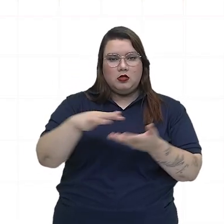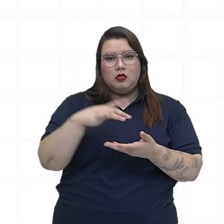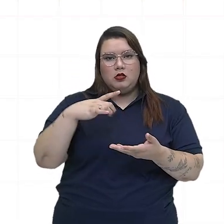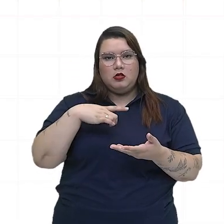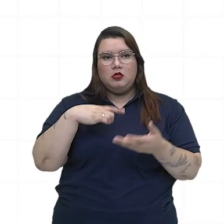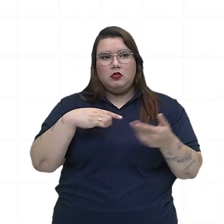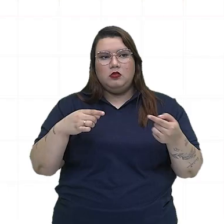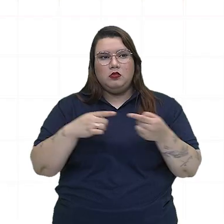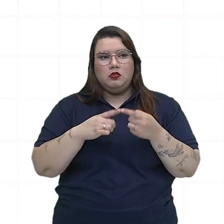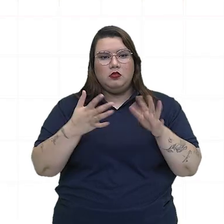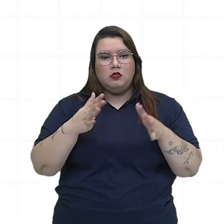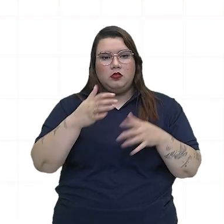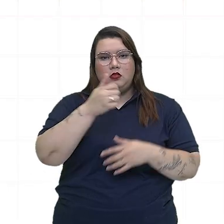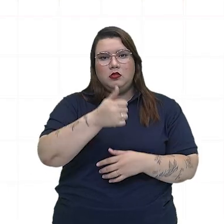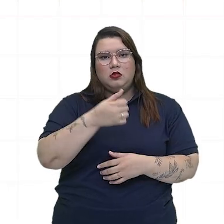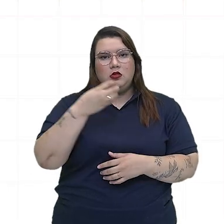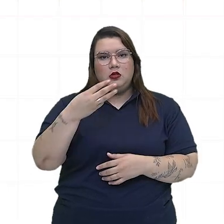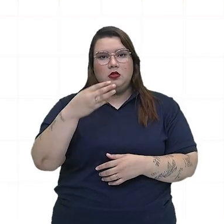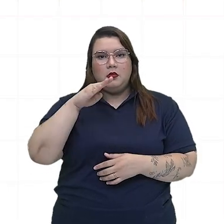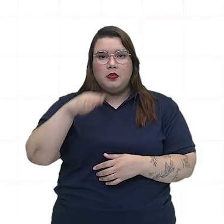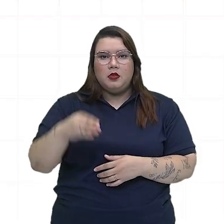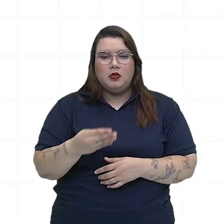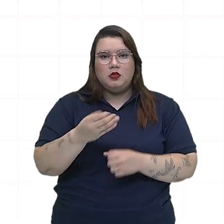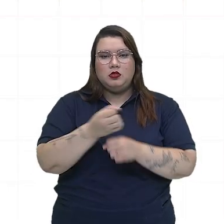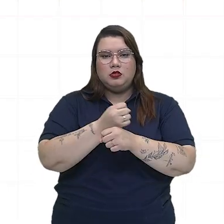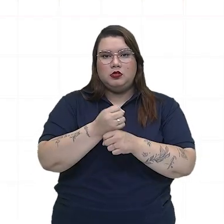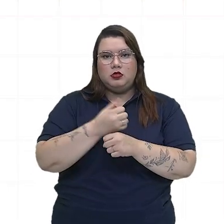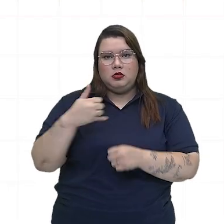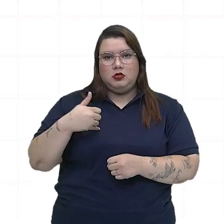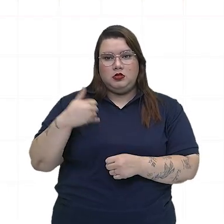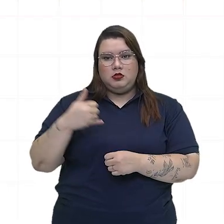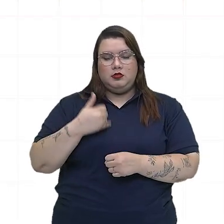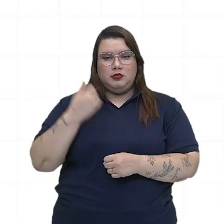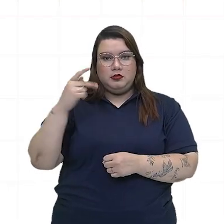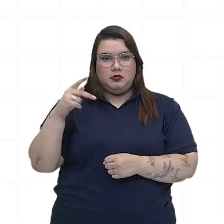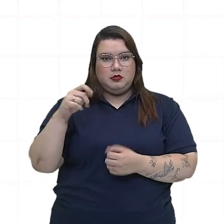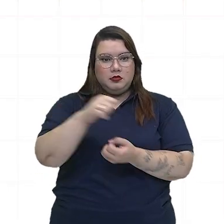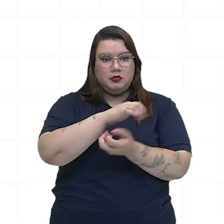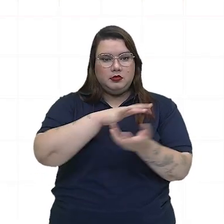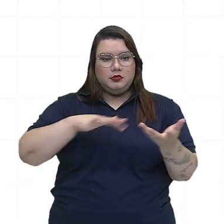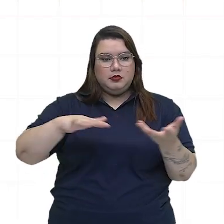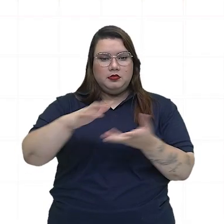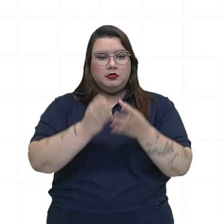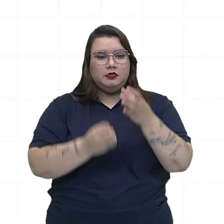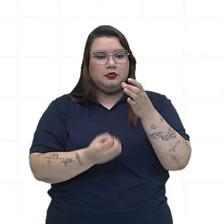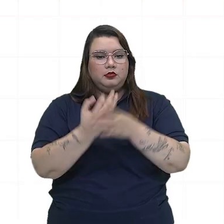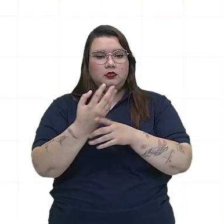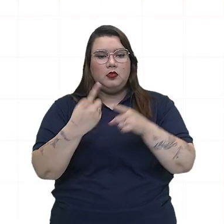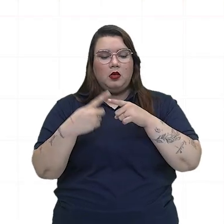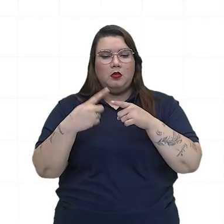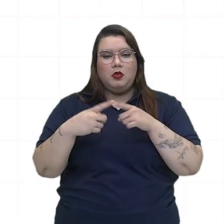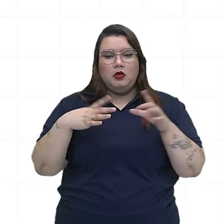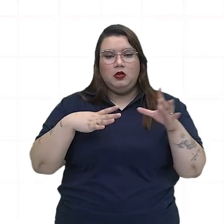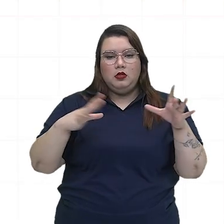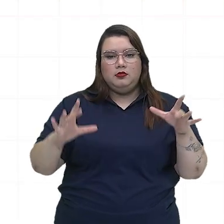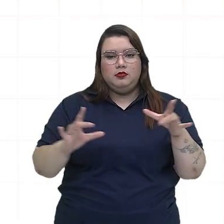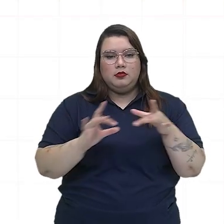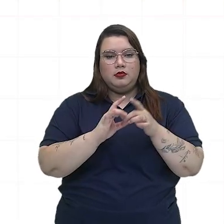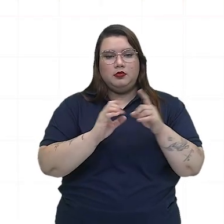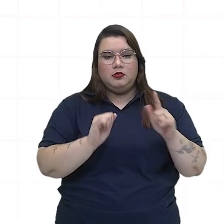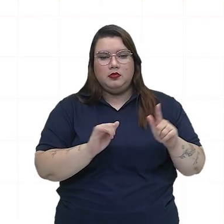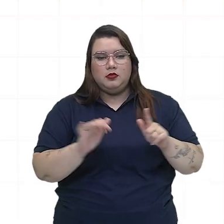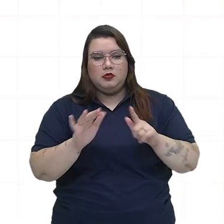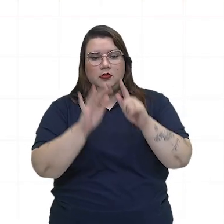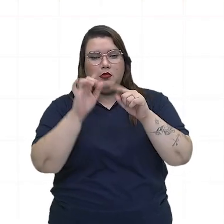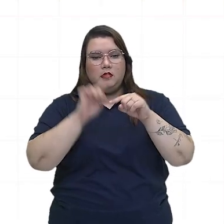é cerca de 13 bilhões de anos. E essa galáxia ela se formou através da aglutinação de